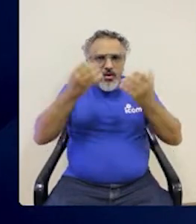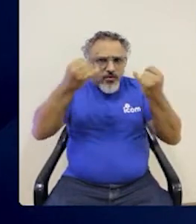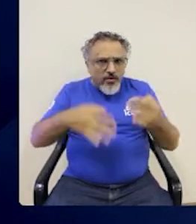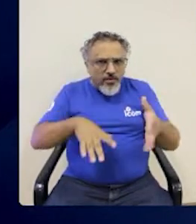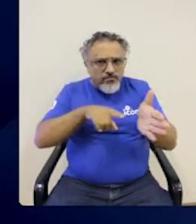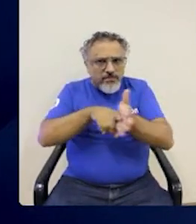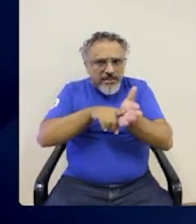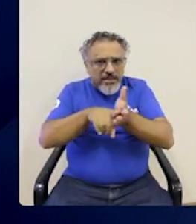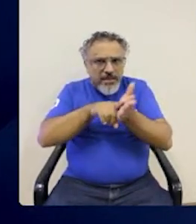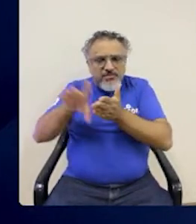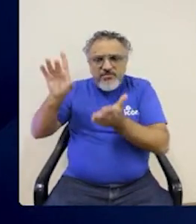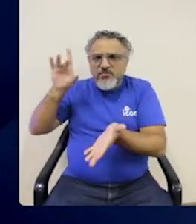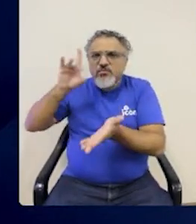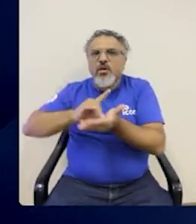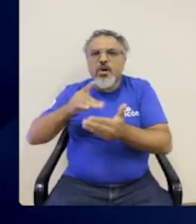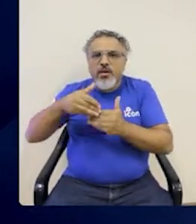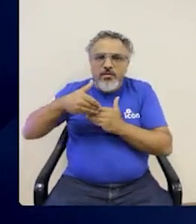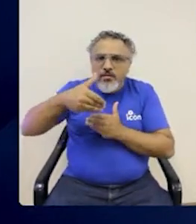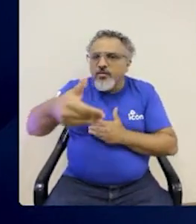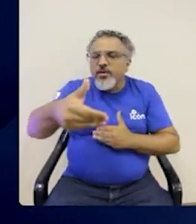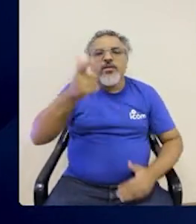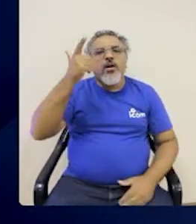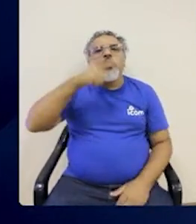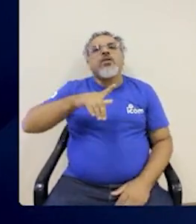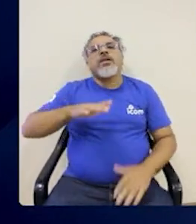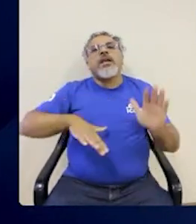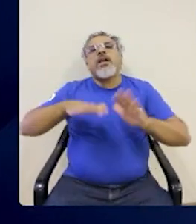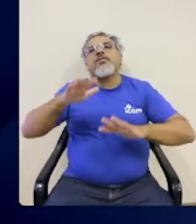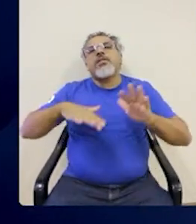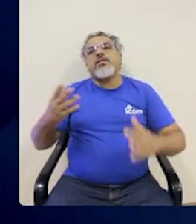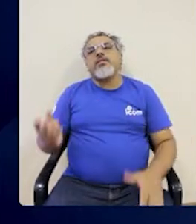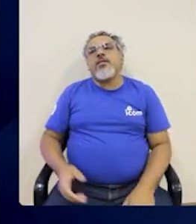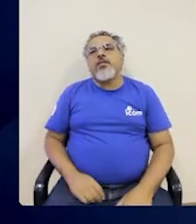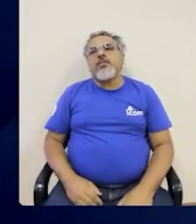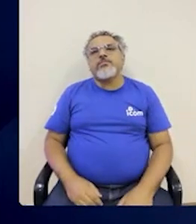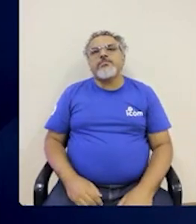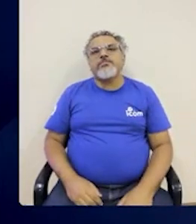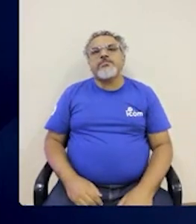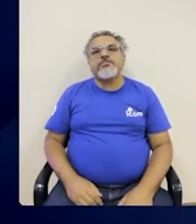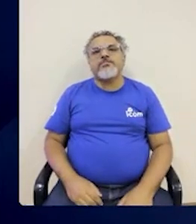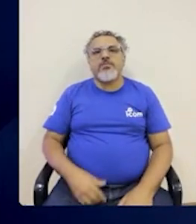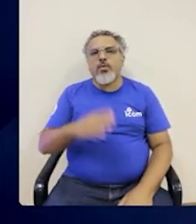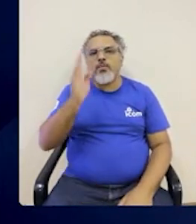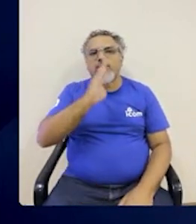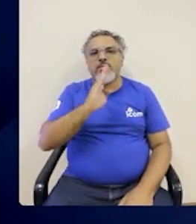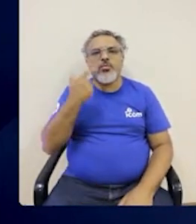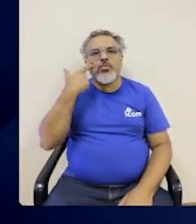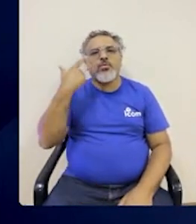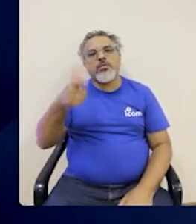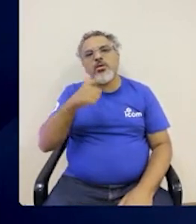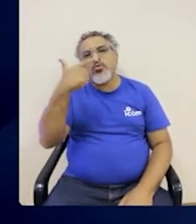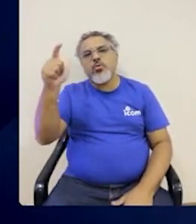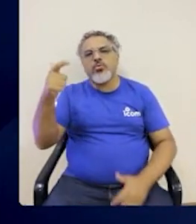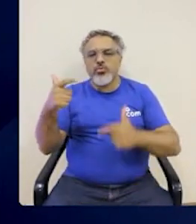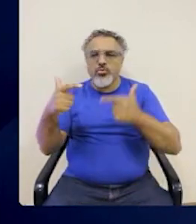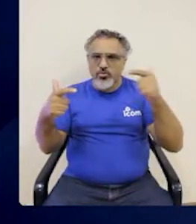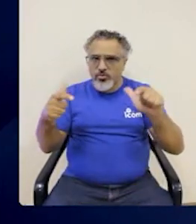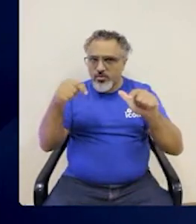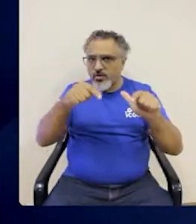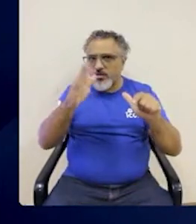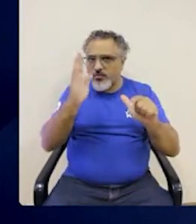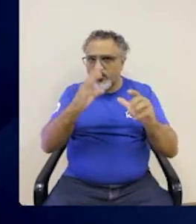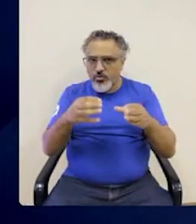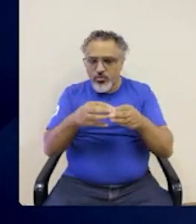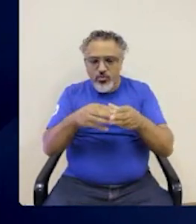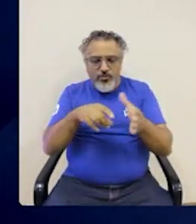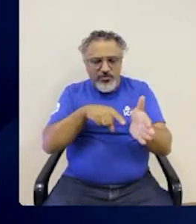análise de implantação, o referencial que geralmente no Brasil se utiliza, tem alguns outros, o que o meu grupo